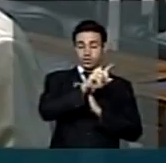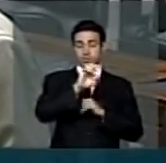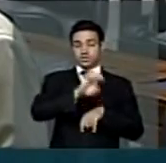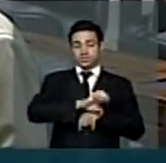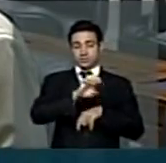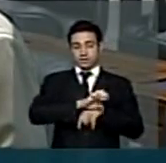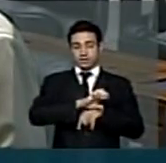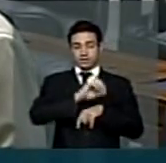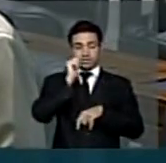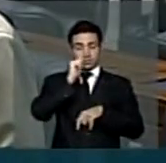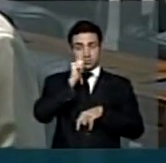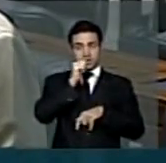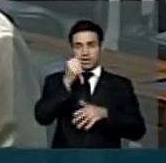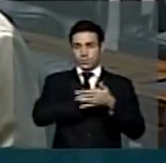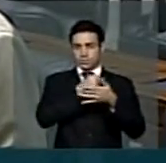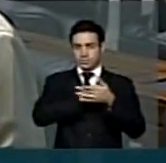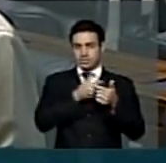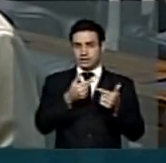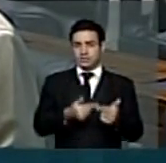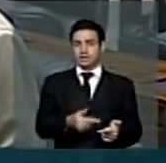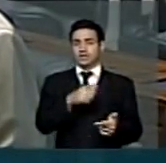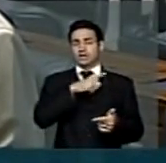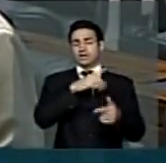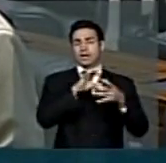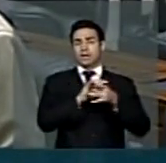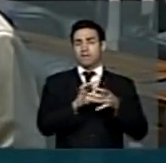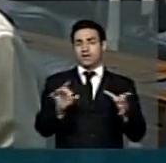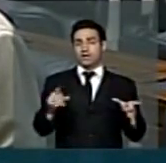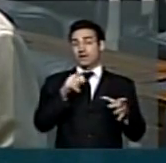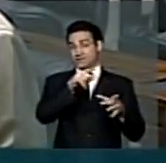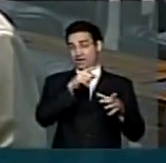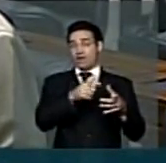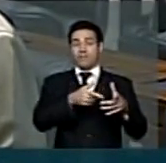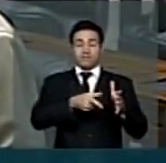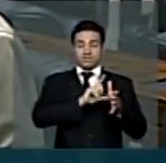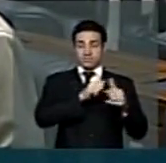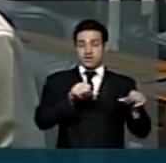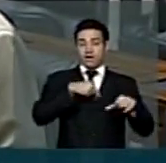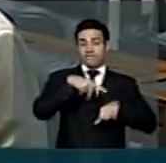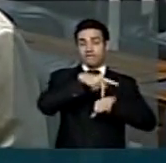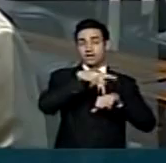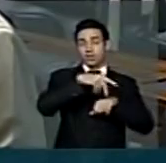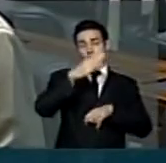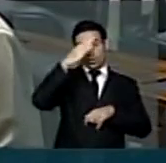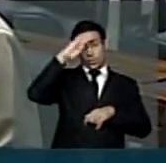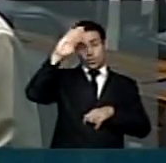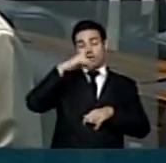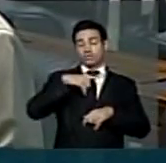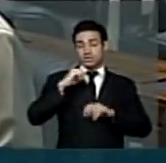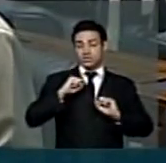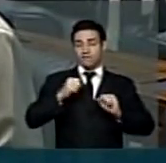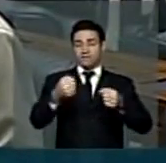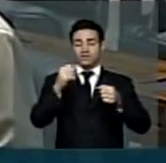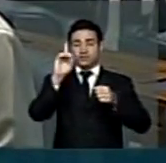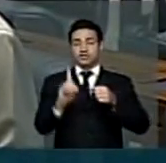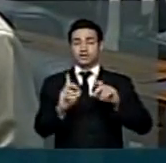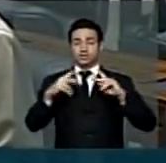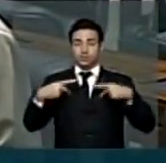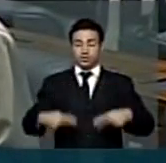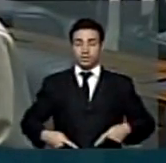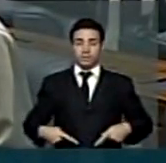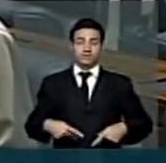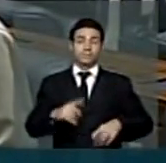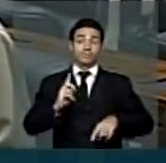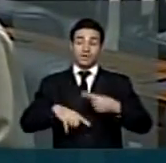Essa guerreira da liberdade, que defende em Cuba os direitos humanos e que conseguiu, depois